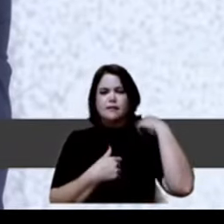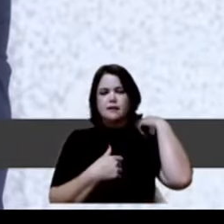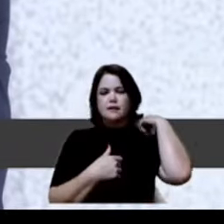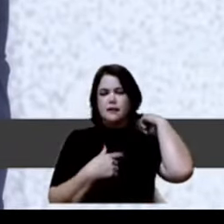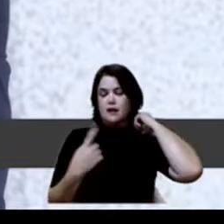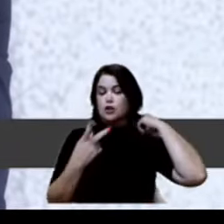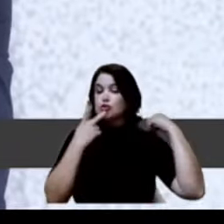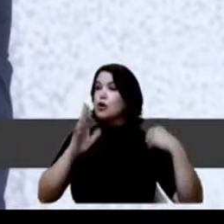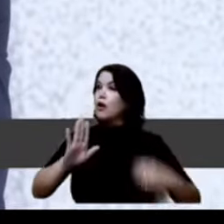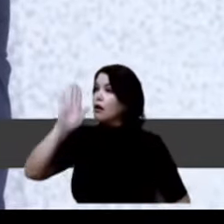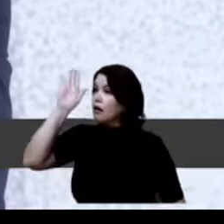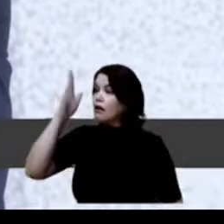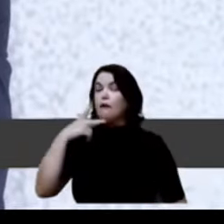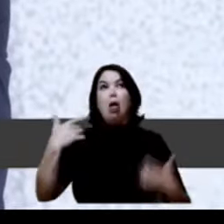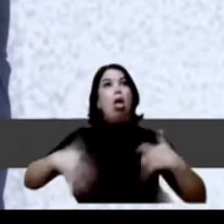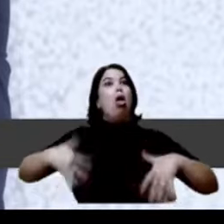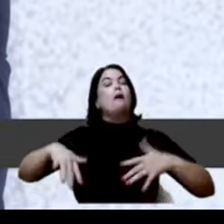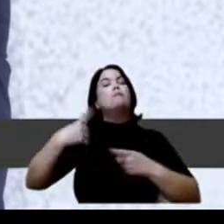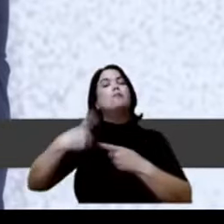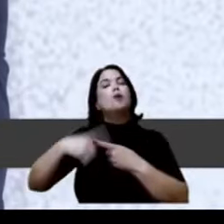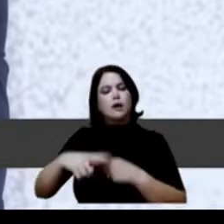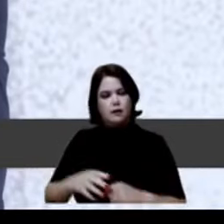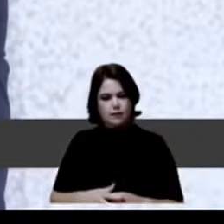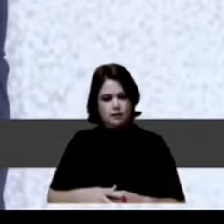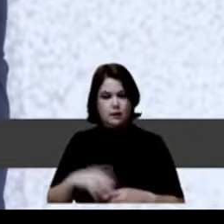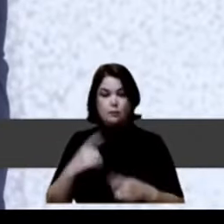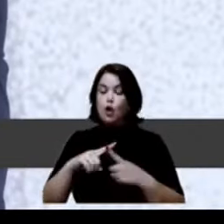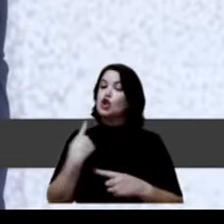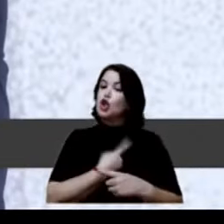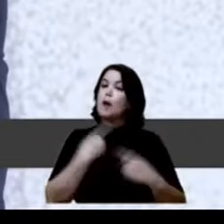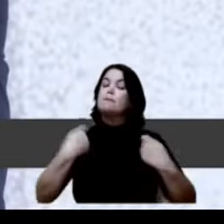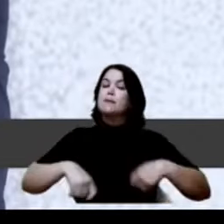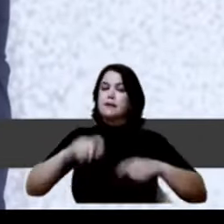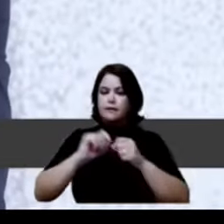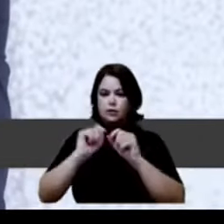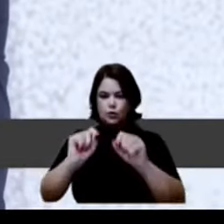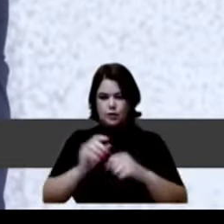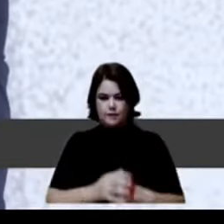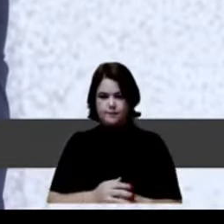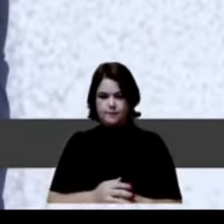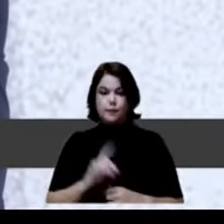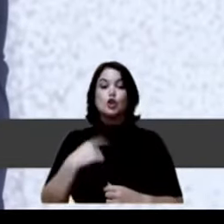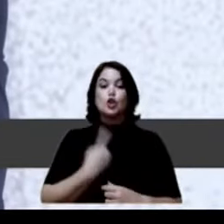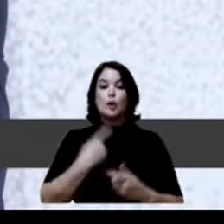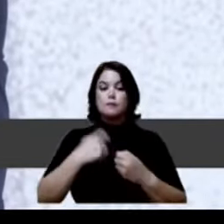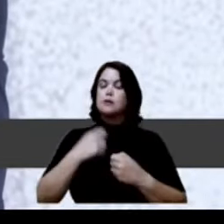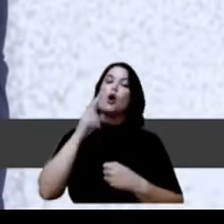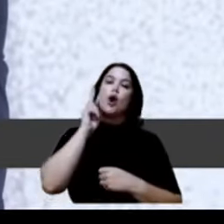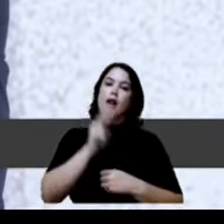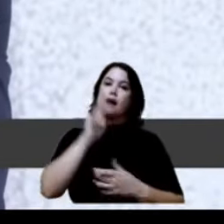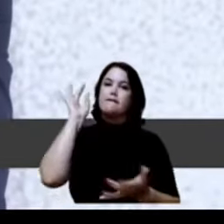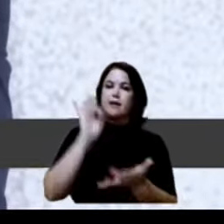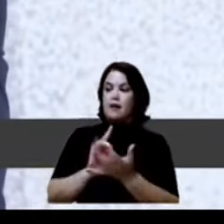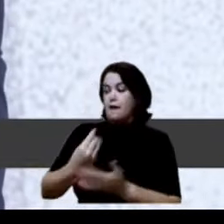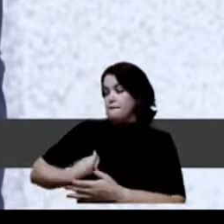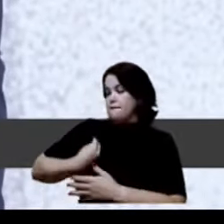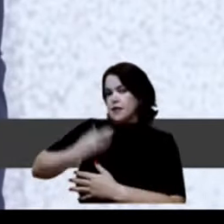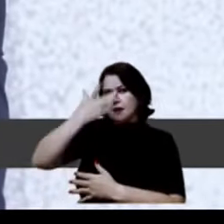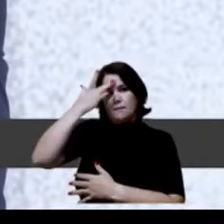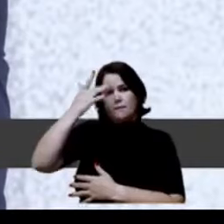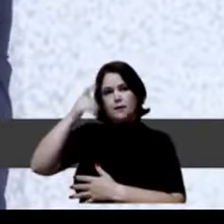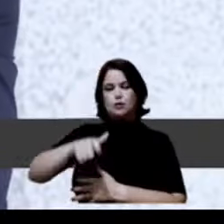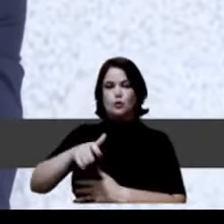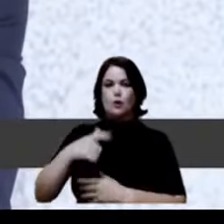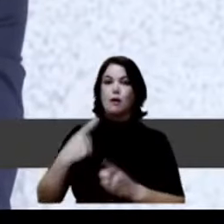mão aí. Está desesperado por quê? O que, que a gente precisa de fazer? A gente precisa isso fazer só, isso seguinte, é só molecagem. Olhar para, de fato, a vida isso da pessoa. Molecagem. É muito